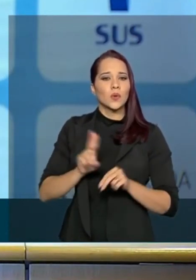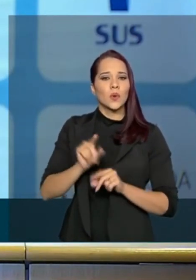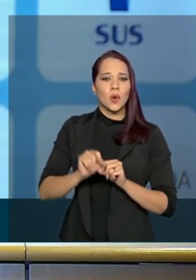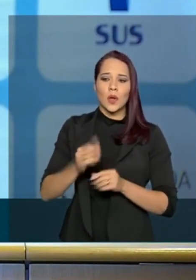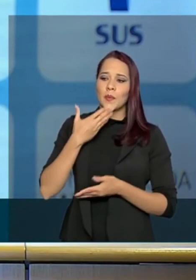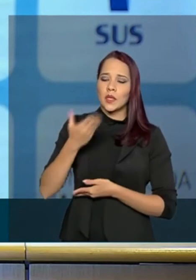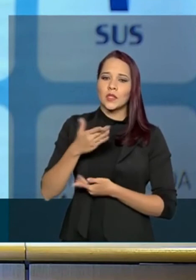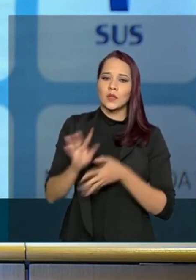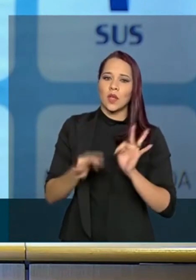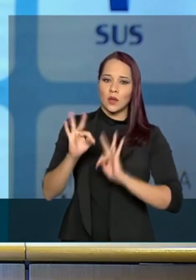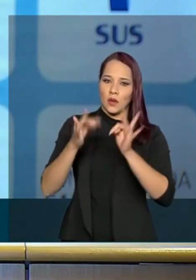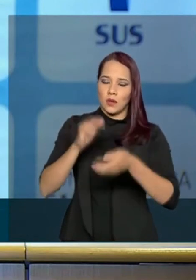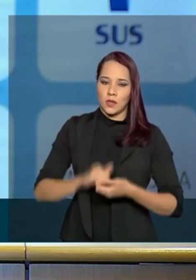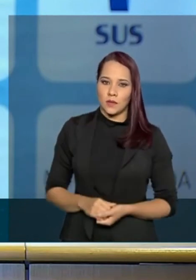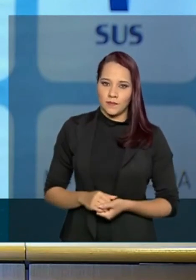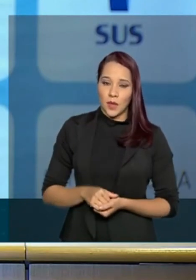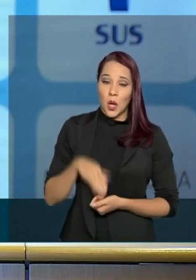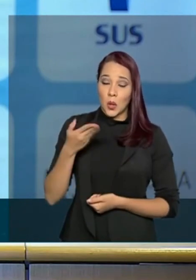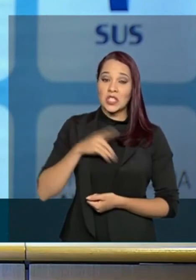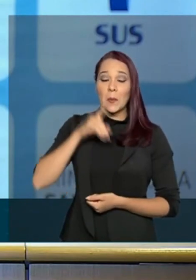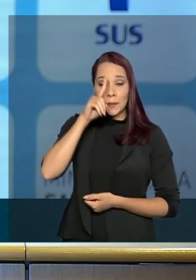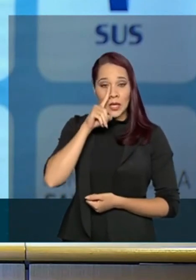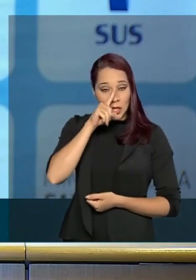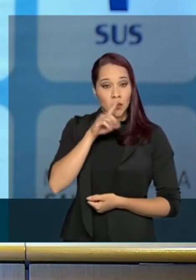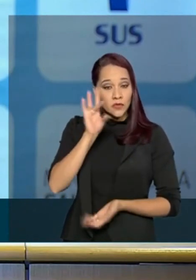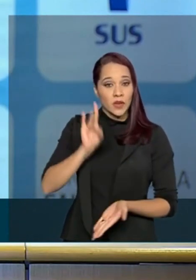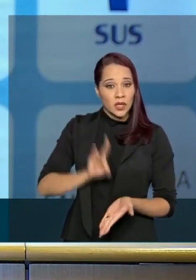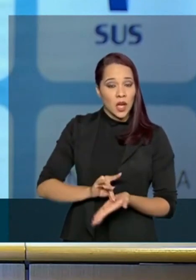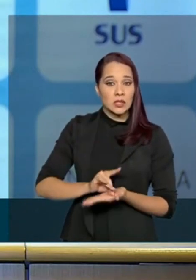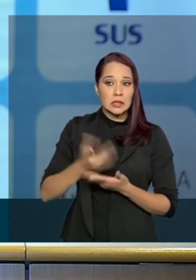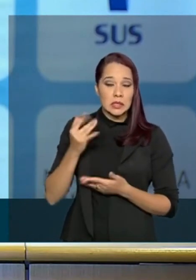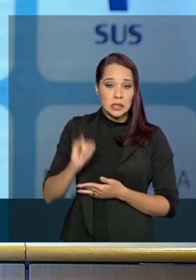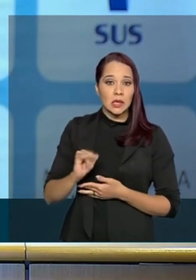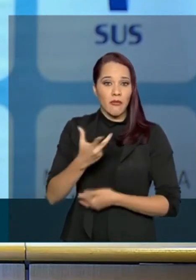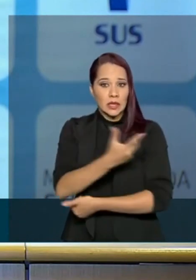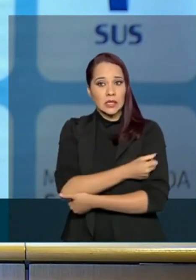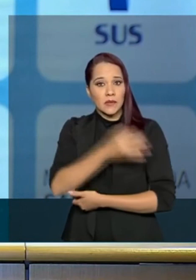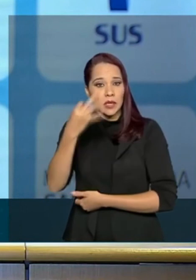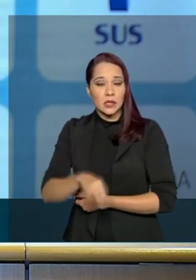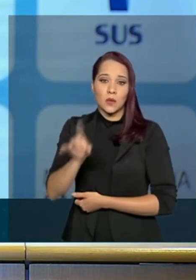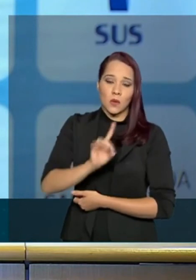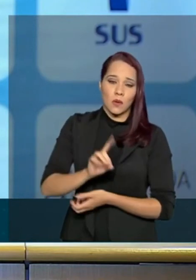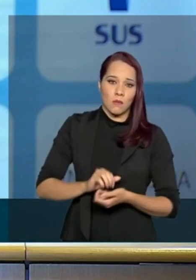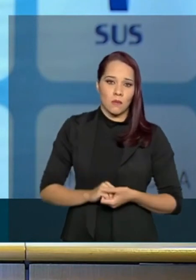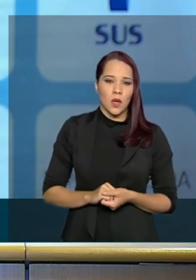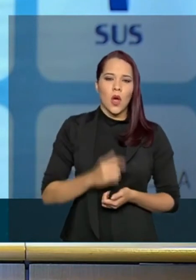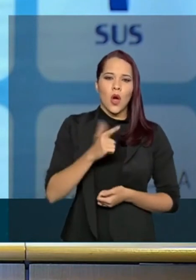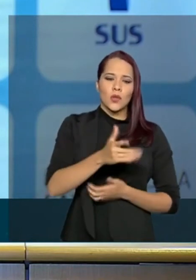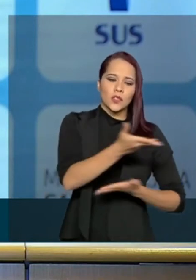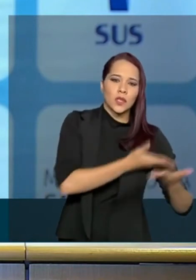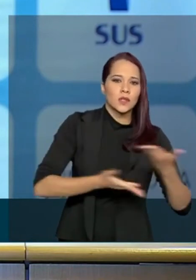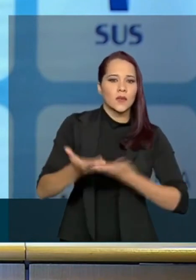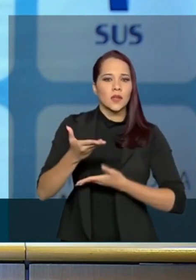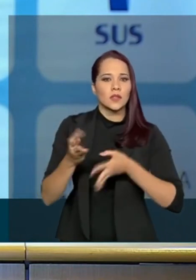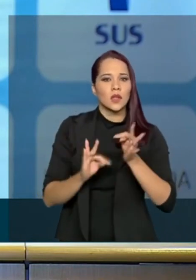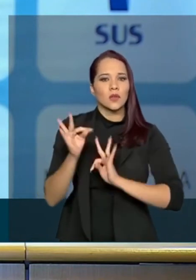encomenda tecnológica, onde há o risco real quanto ao sucesso da vacina, e outro de transferência de